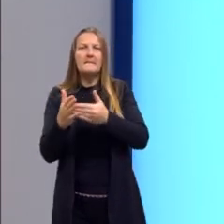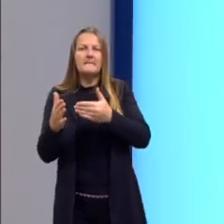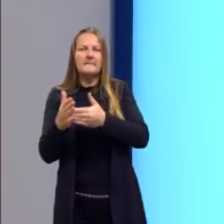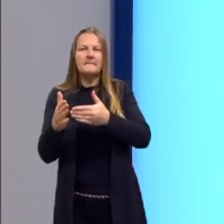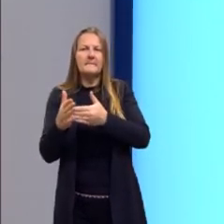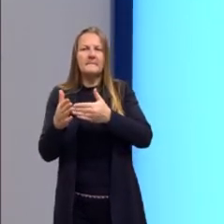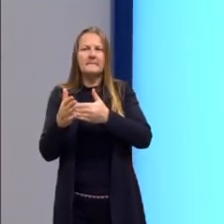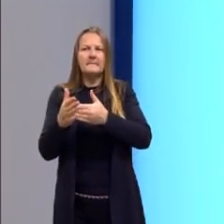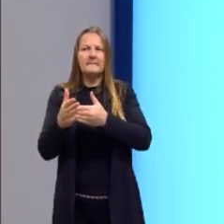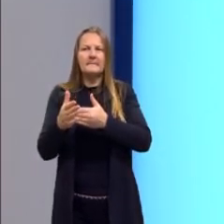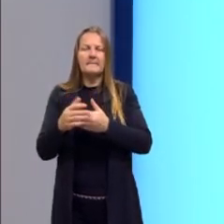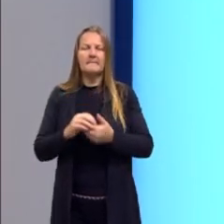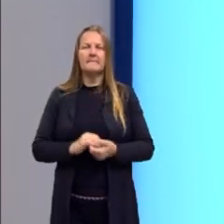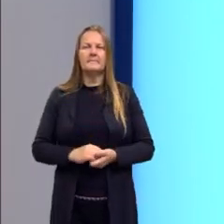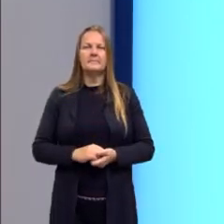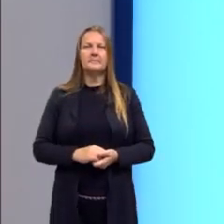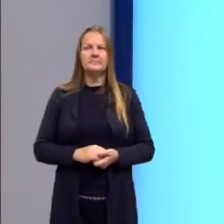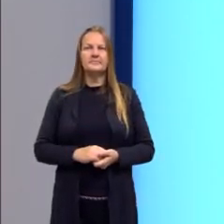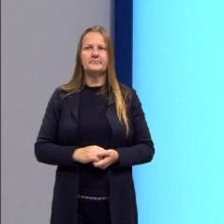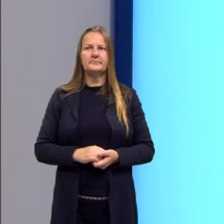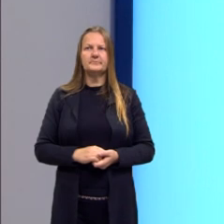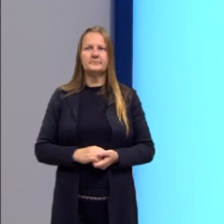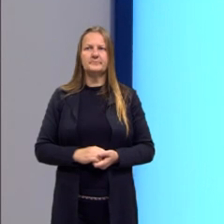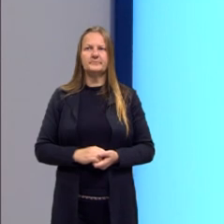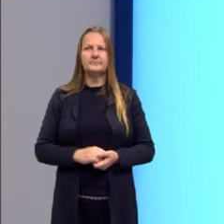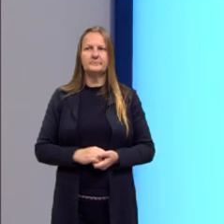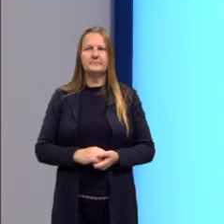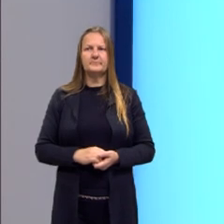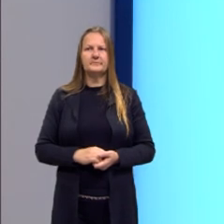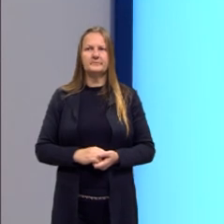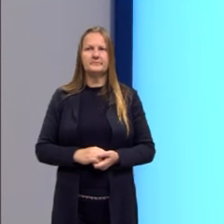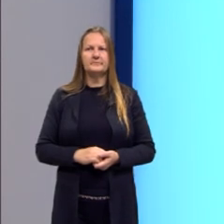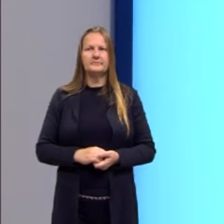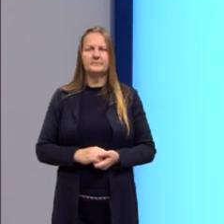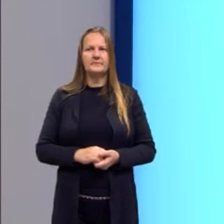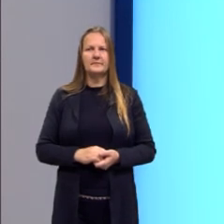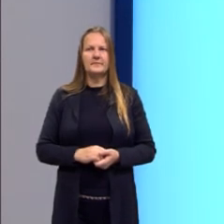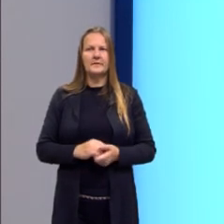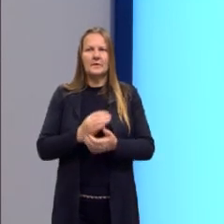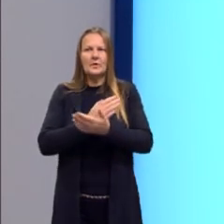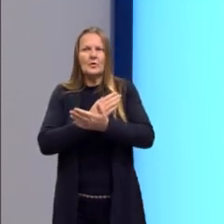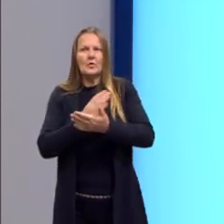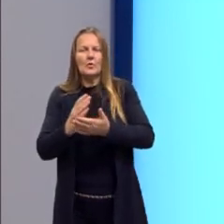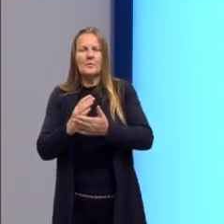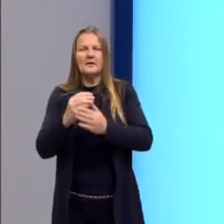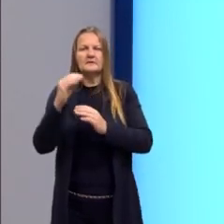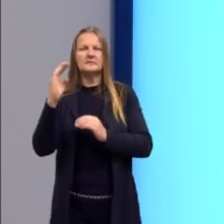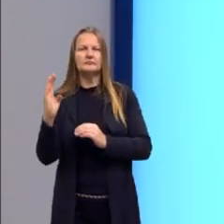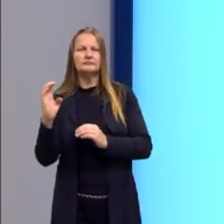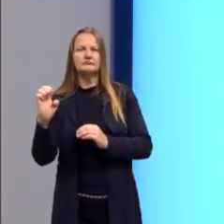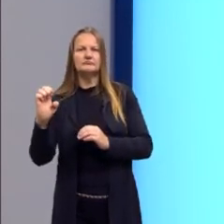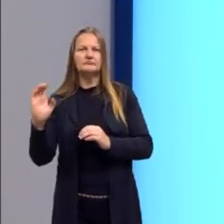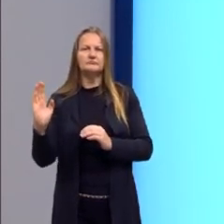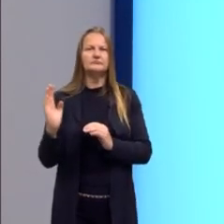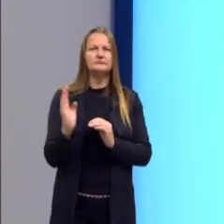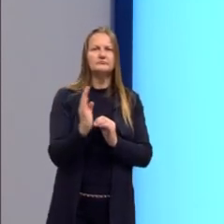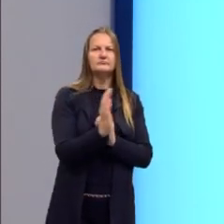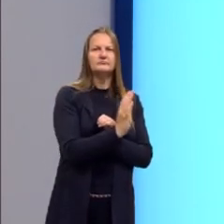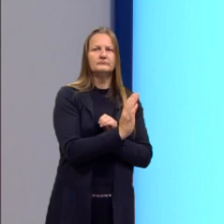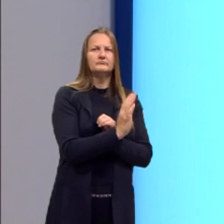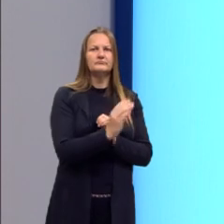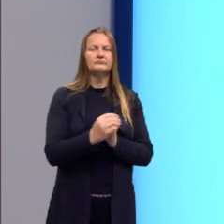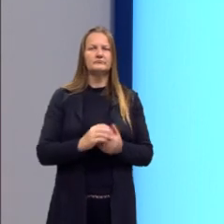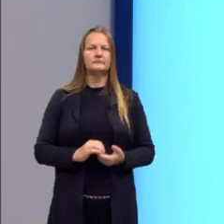próximo desta extremidade que seria o final da cadeia então eu começa a contar minha cadeia carbônica a partir da extremidade